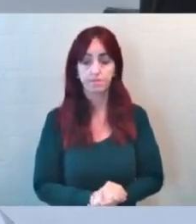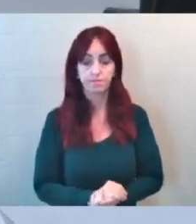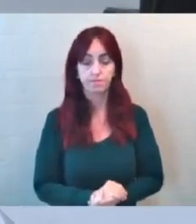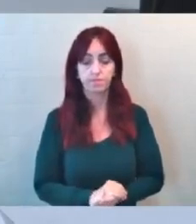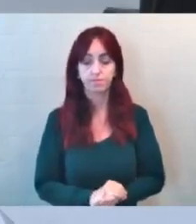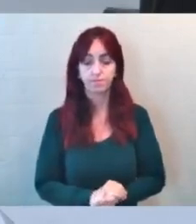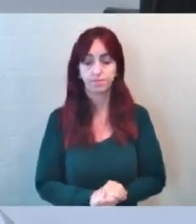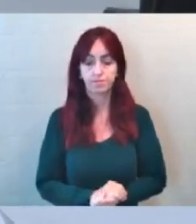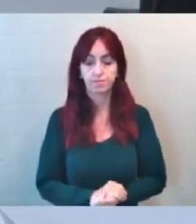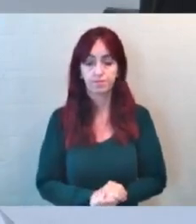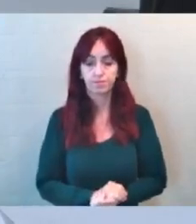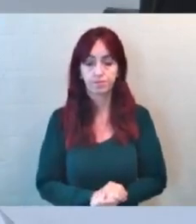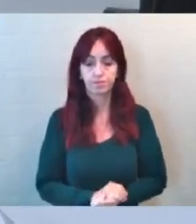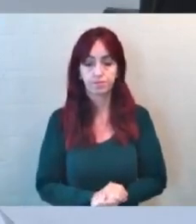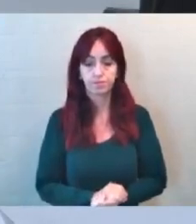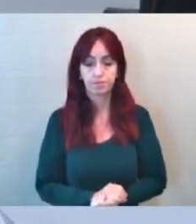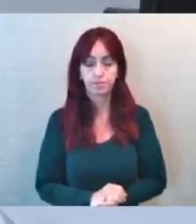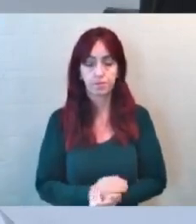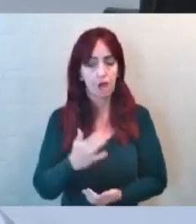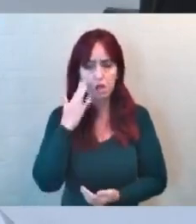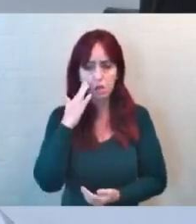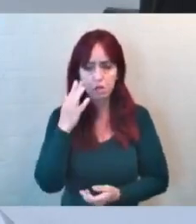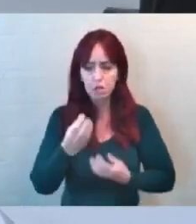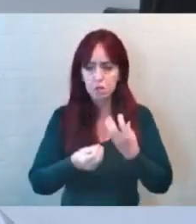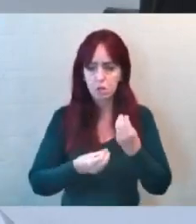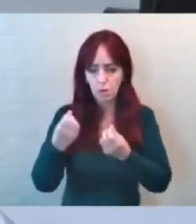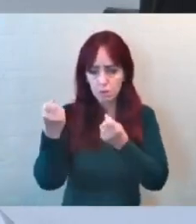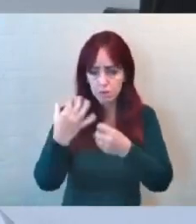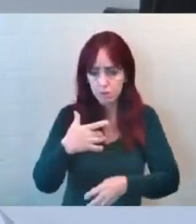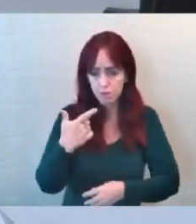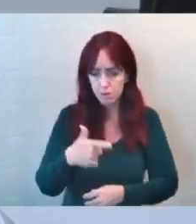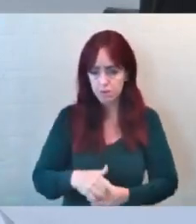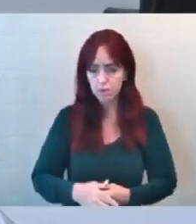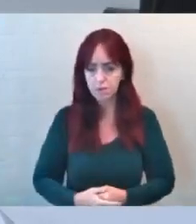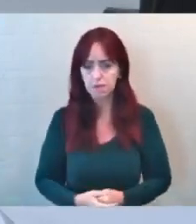Não entendi. Como é que é?